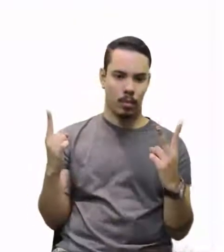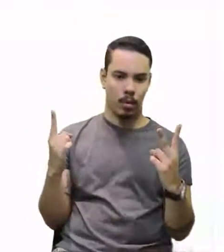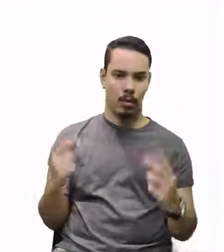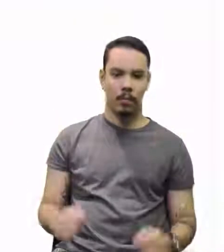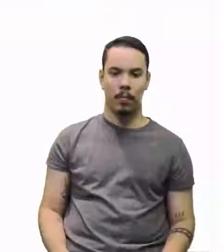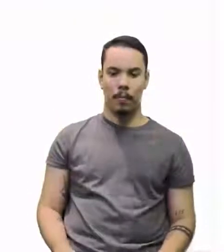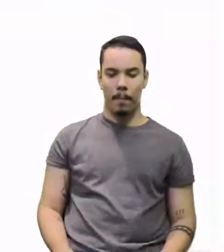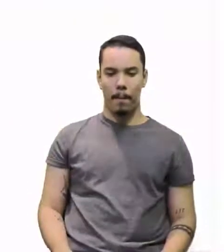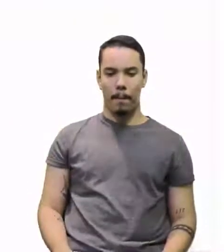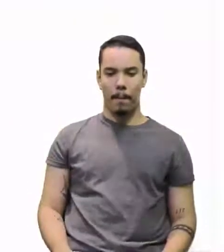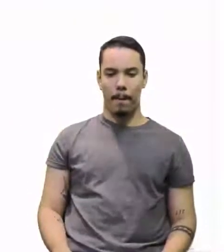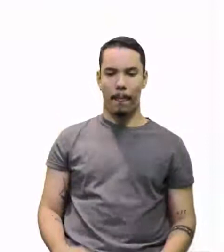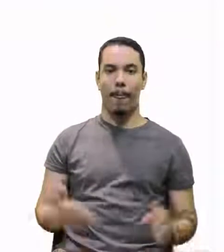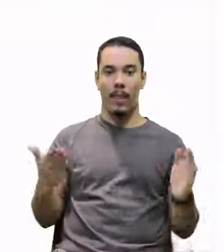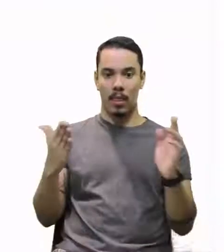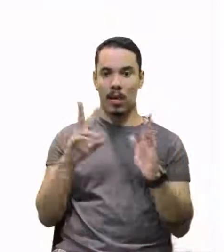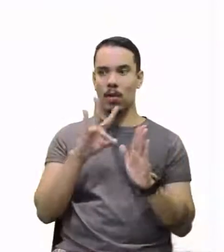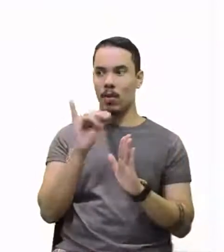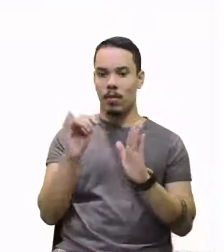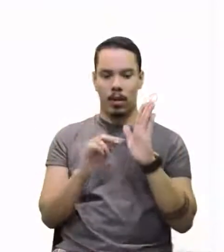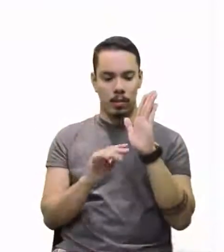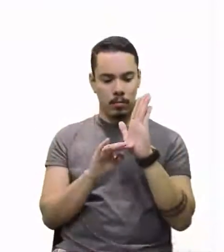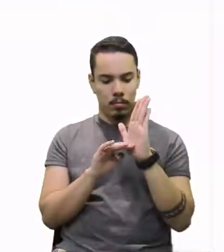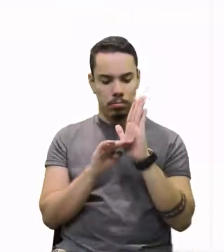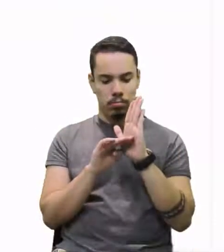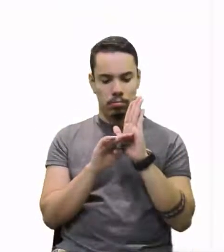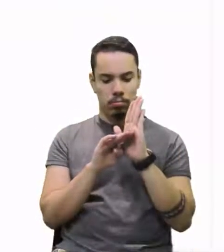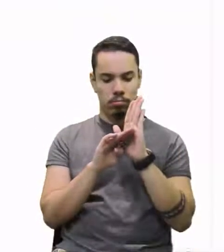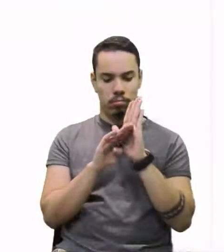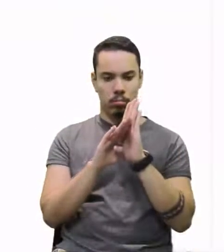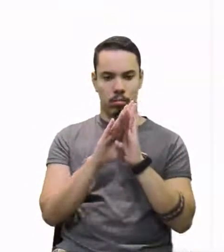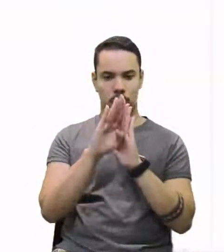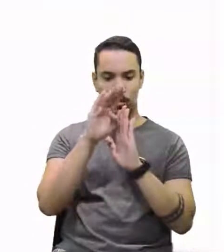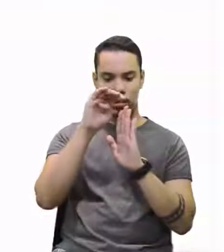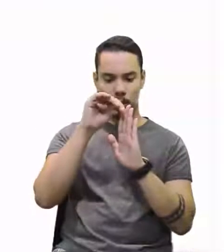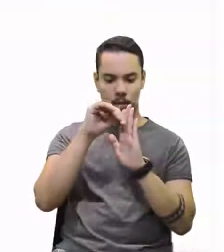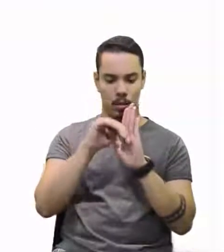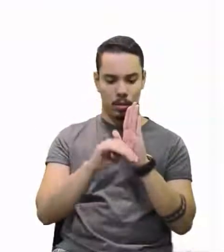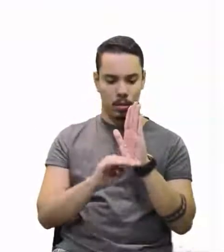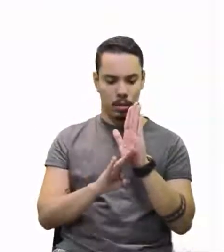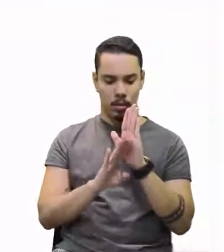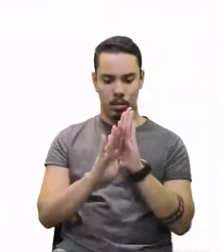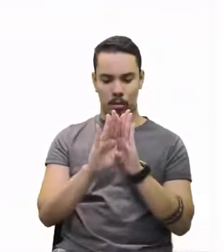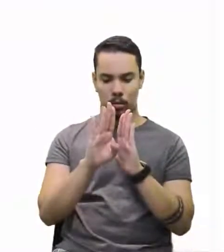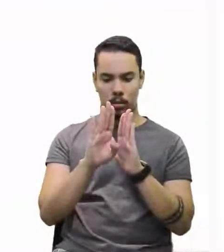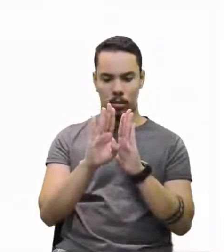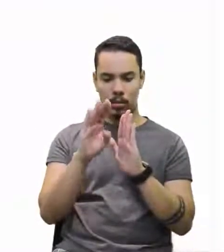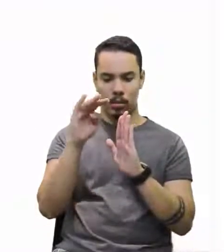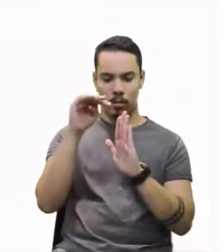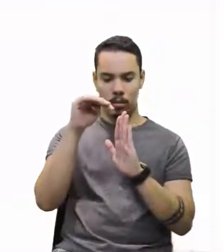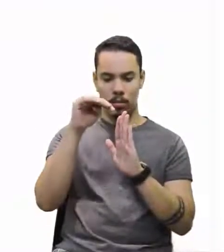a corrente é decrescente, tá? Aqui, ó, se a direita do indutor,